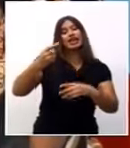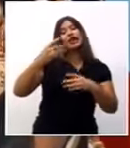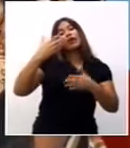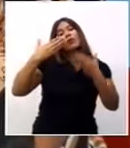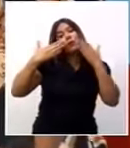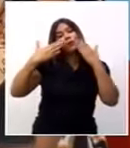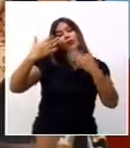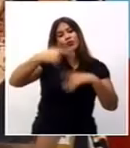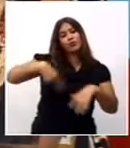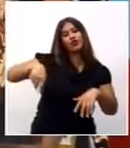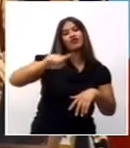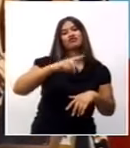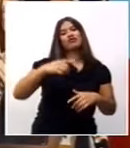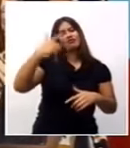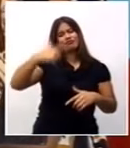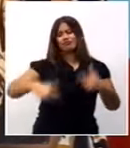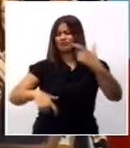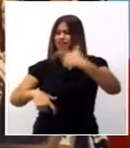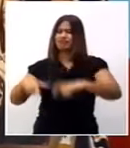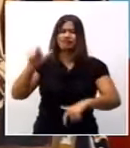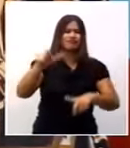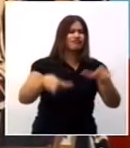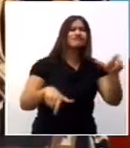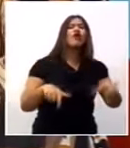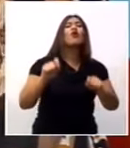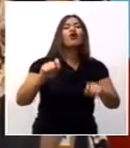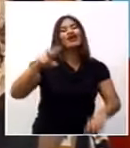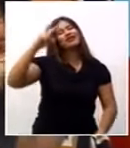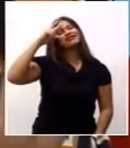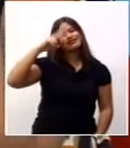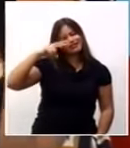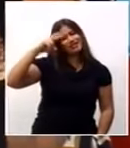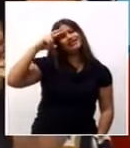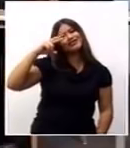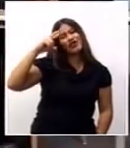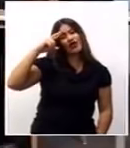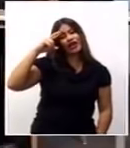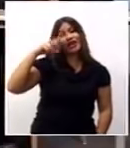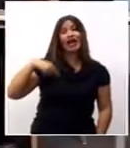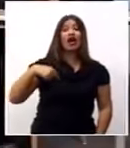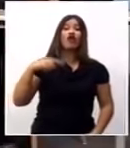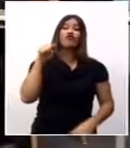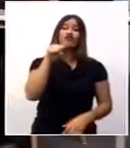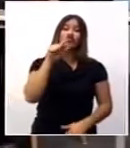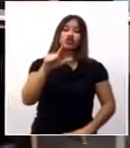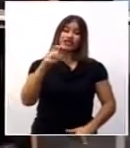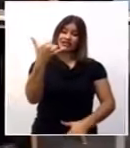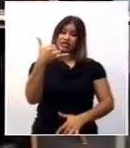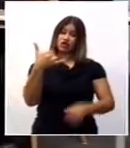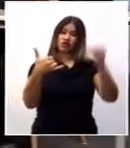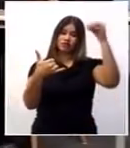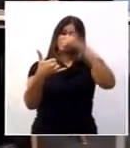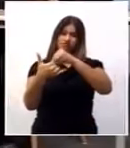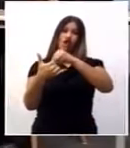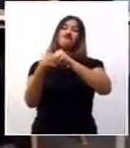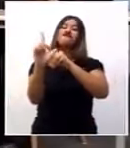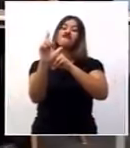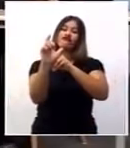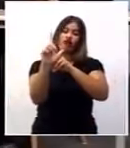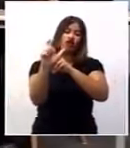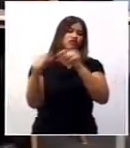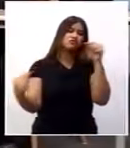Também fazemos história. Todos nós fazemos história. Aquela foto que você tira no seu celular, ela é uma fonte